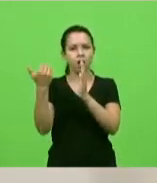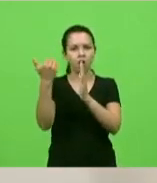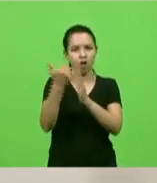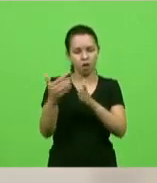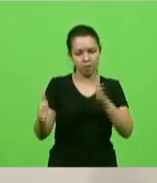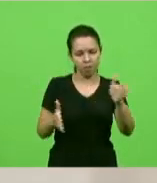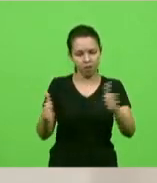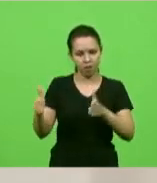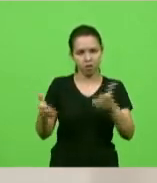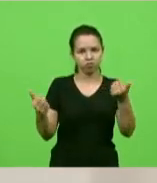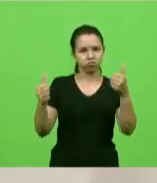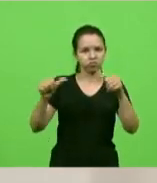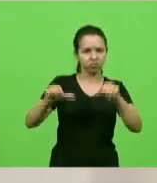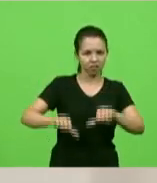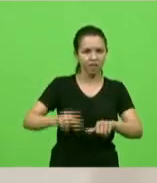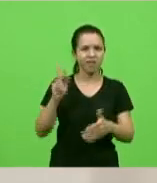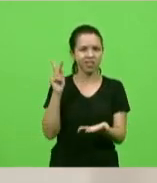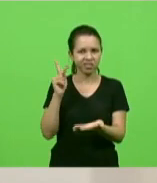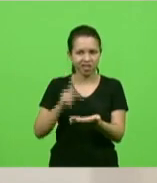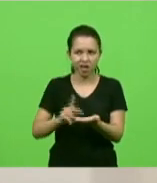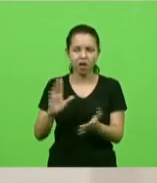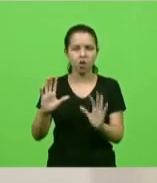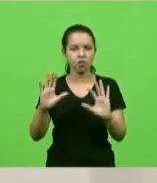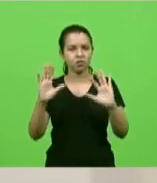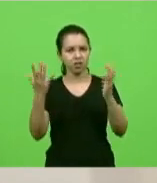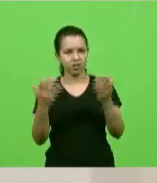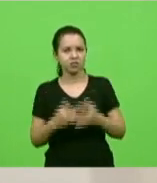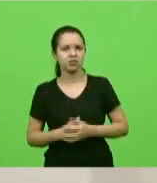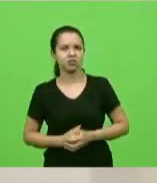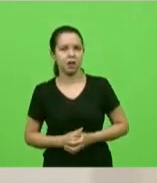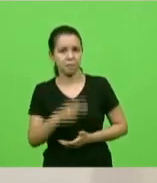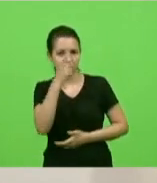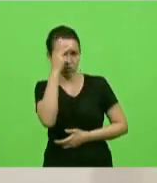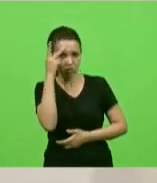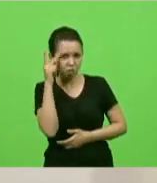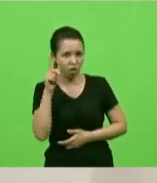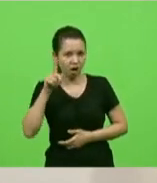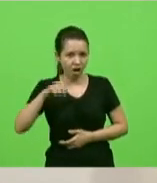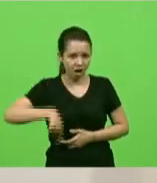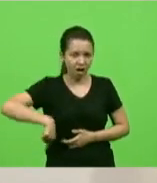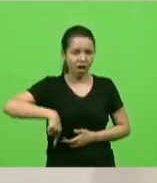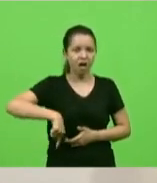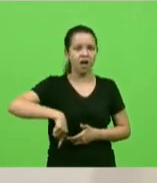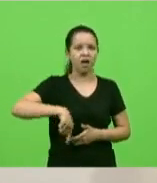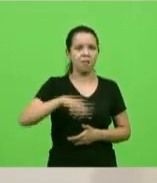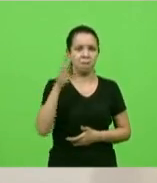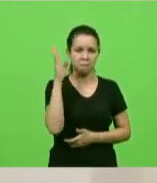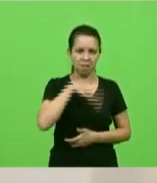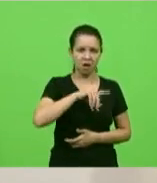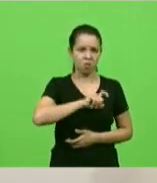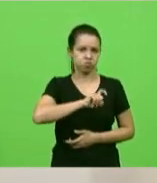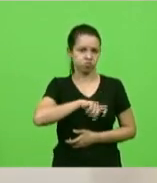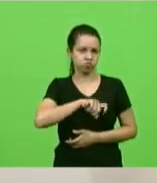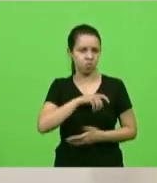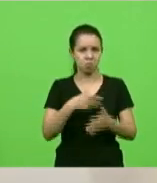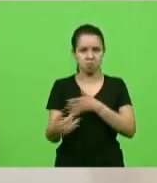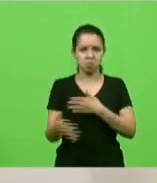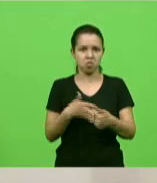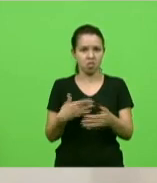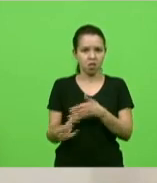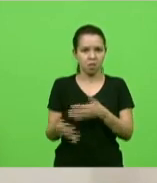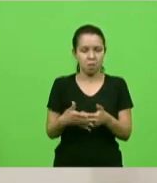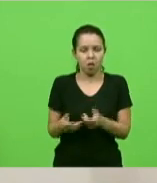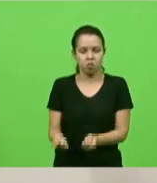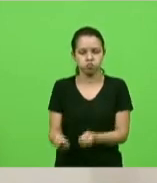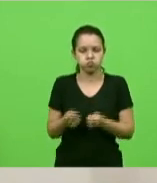tornam-se reais, ao passo que quem quer que seja o vilão não se importou em literalmente negar aos